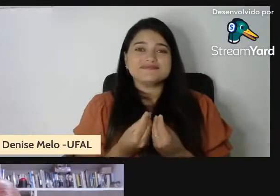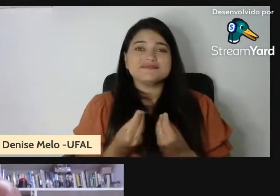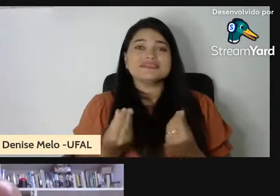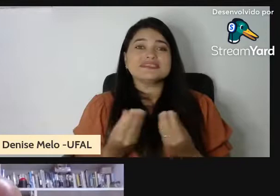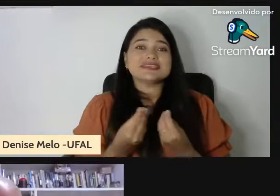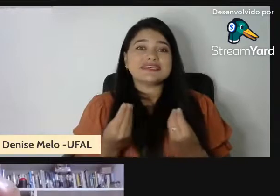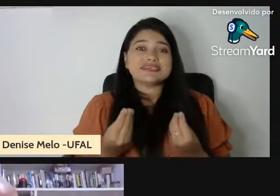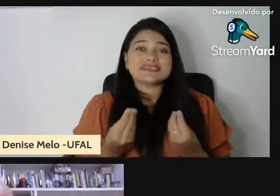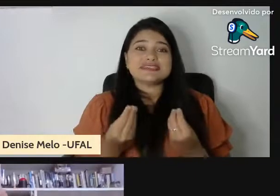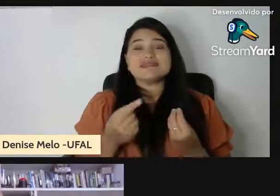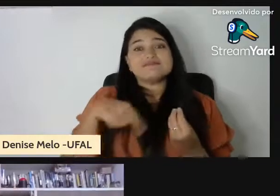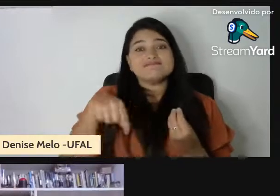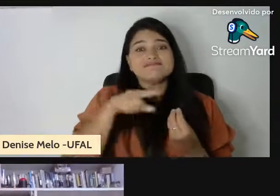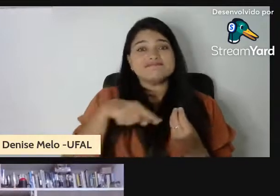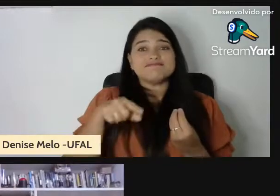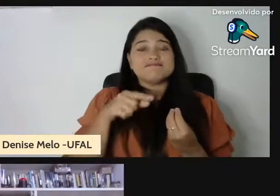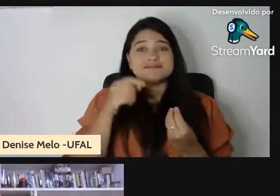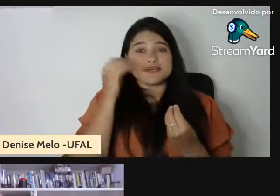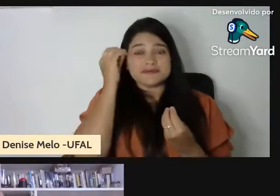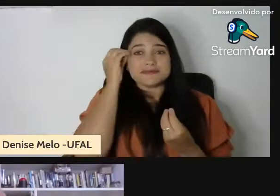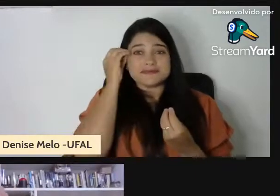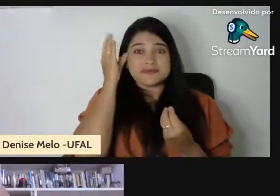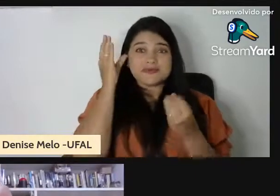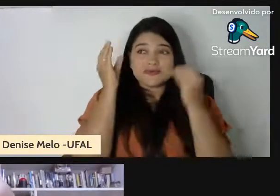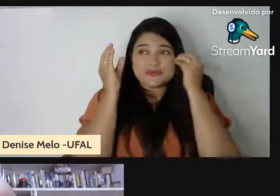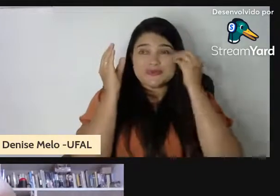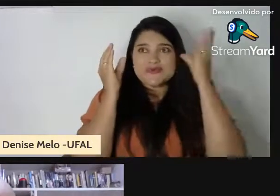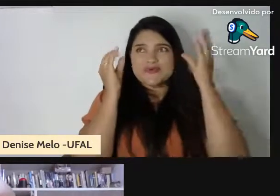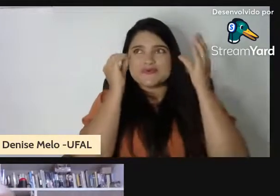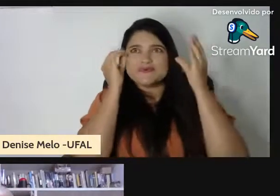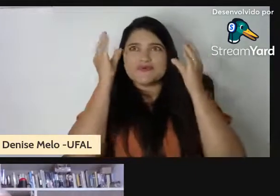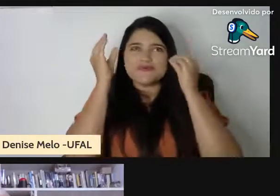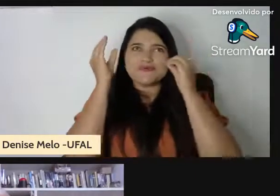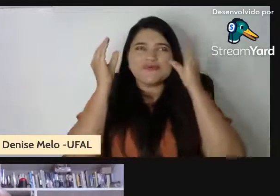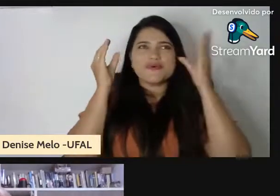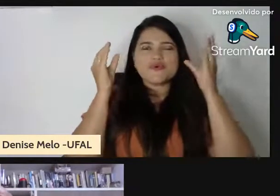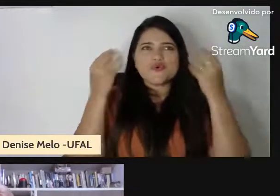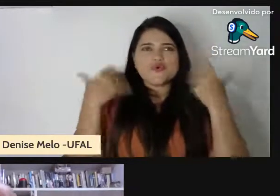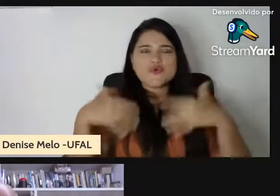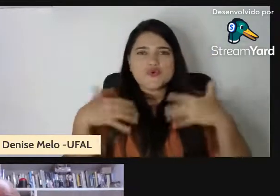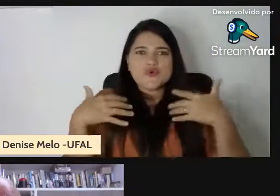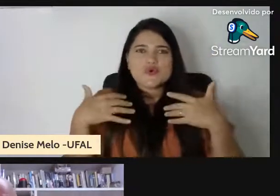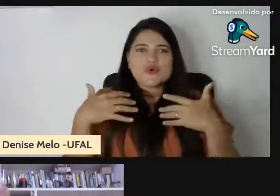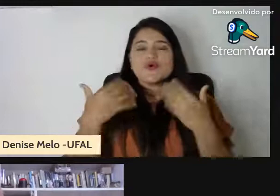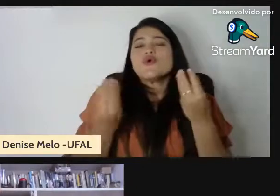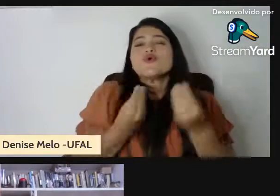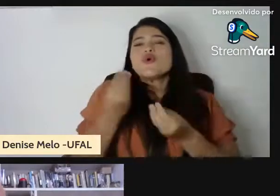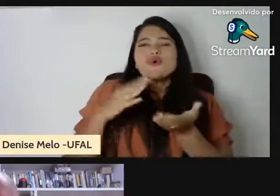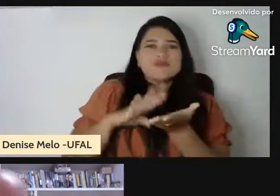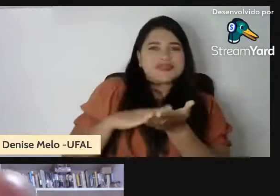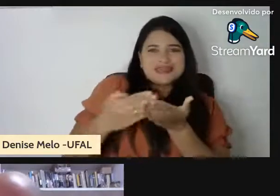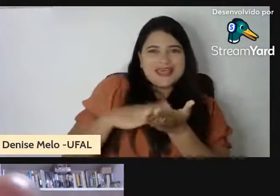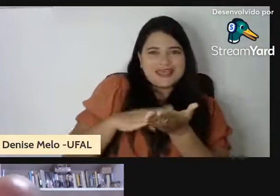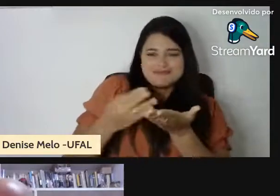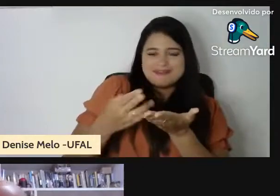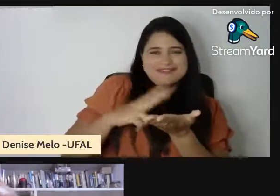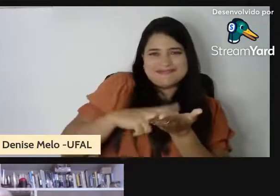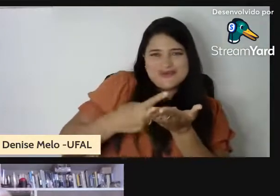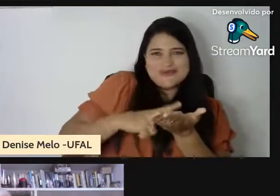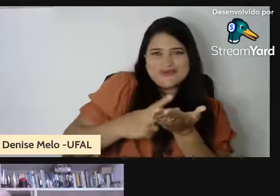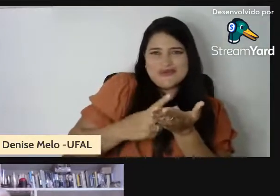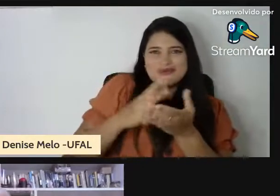alguns insights, né, sobre a atuação do intérprete no mundo, né, da